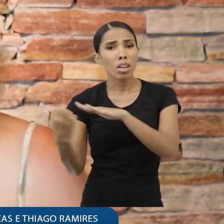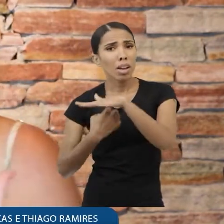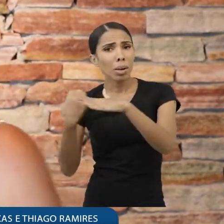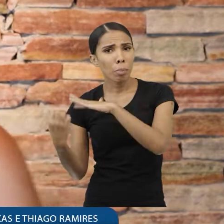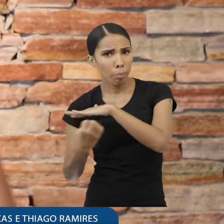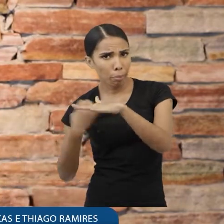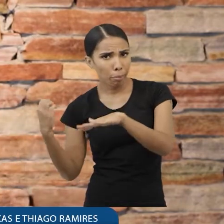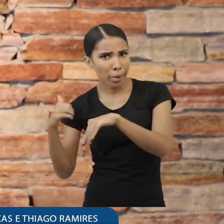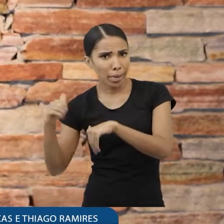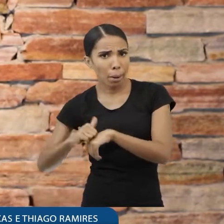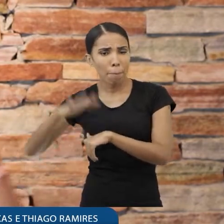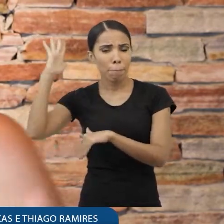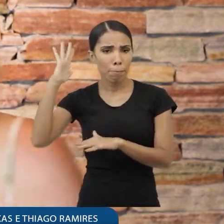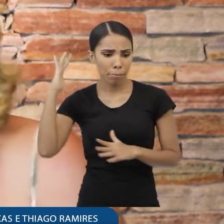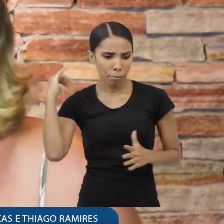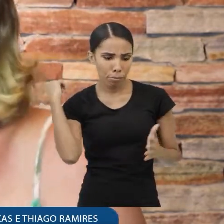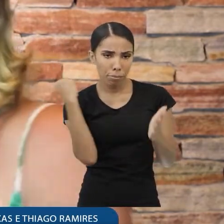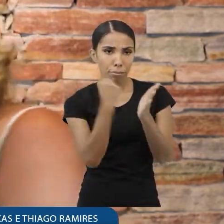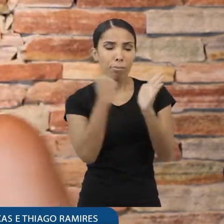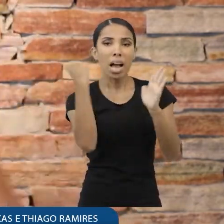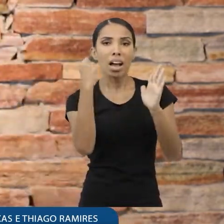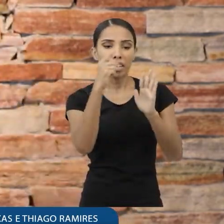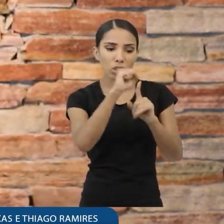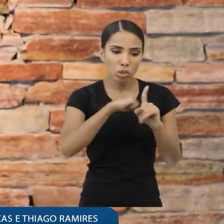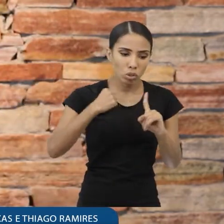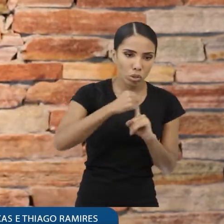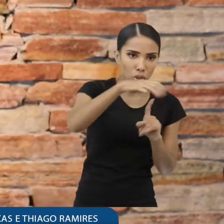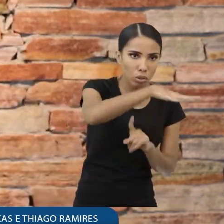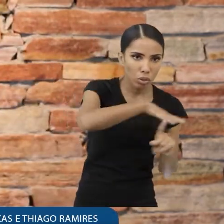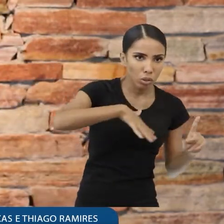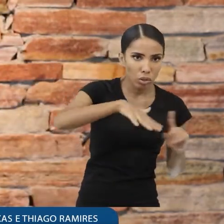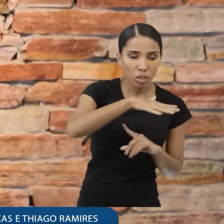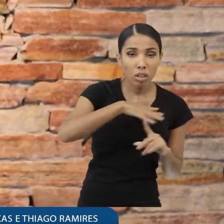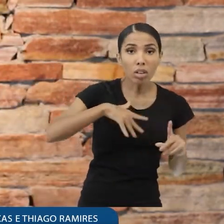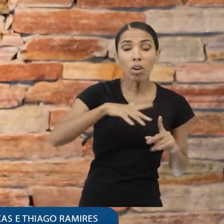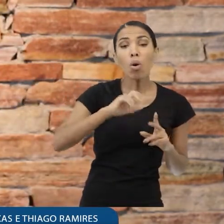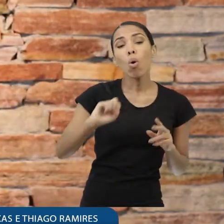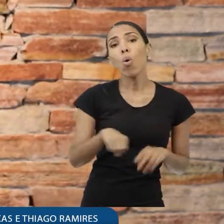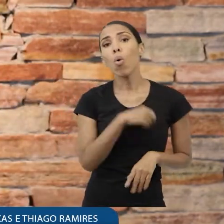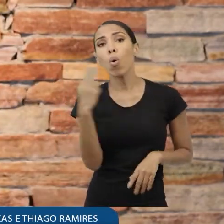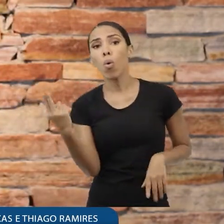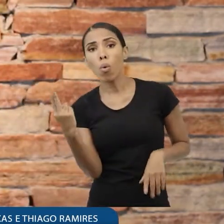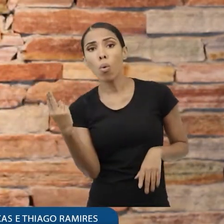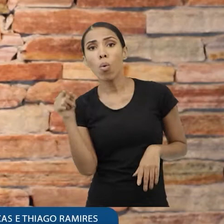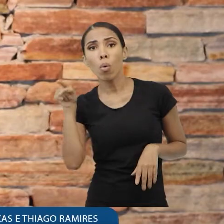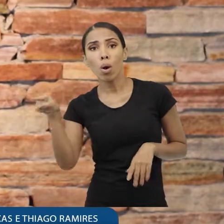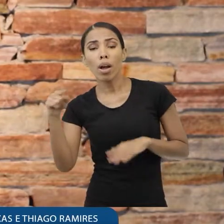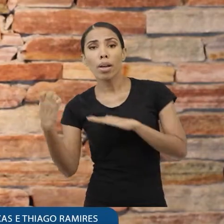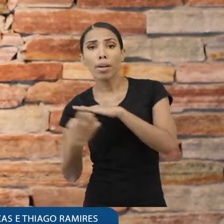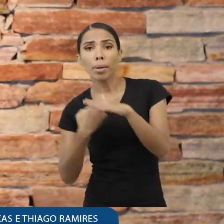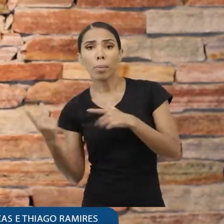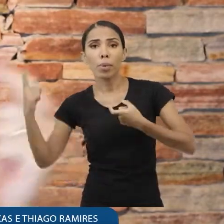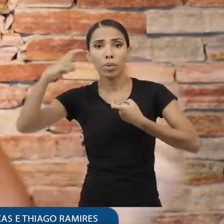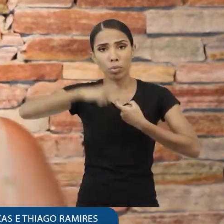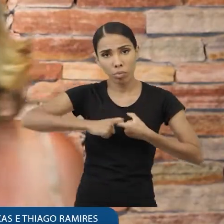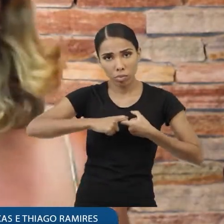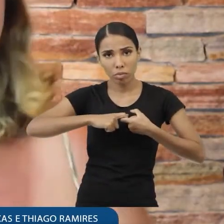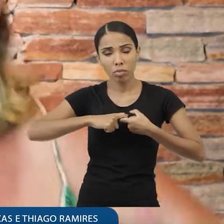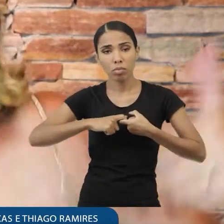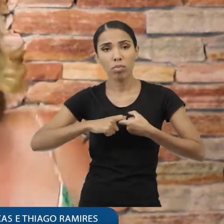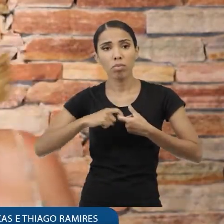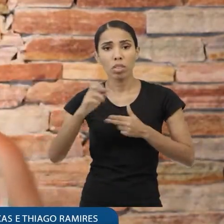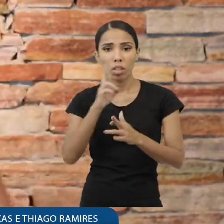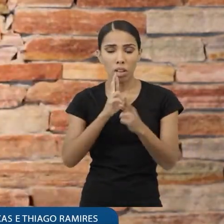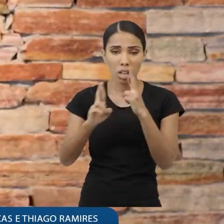que está dialogando muito mais com o impacto em determinados territórios de exploração, por exemplo, que ela faça. Ou é uma empresa que está muito mais